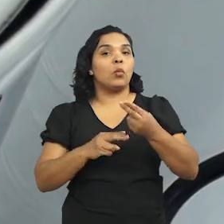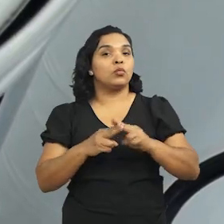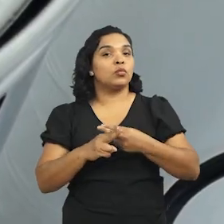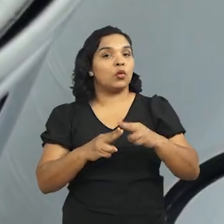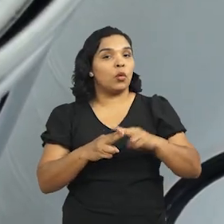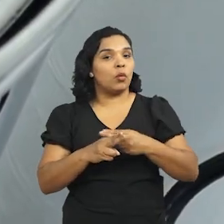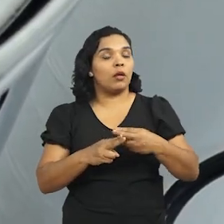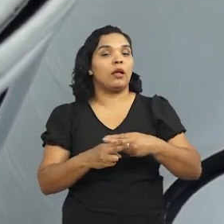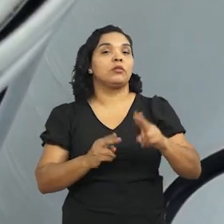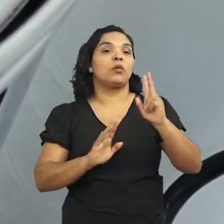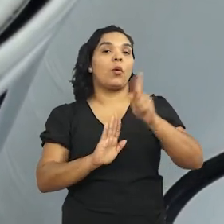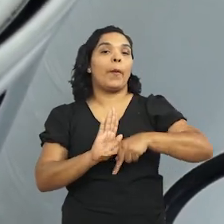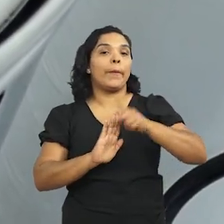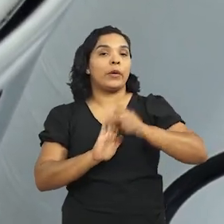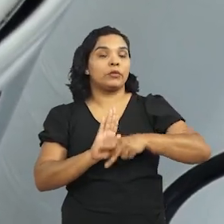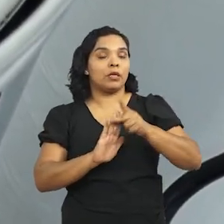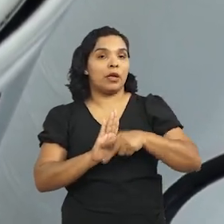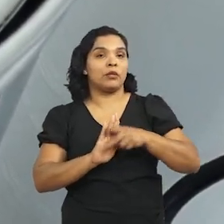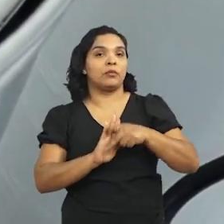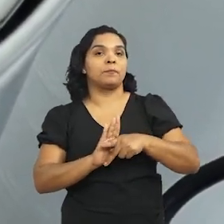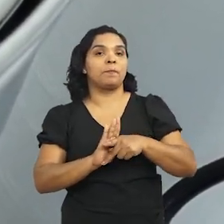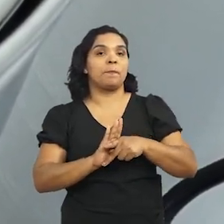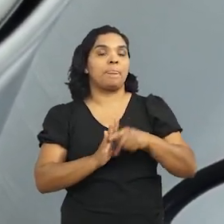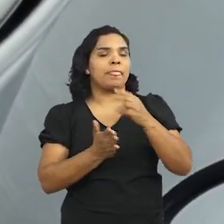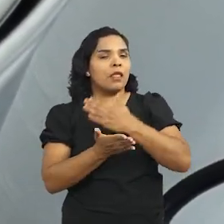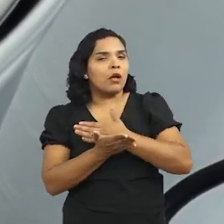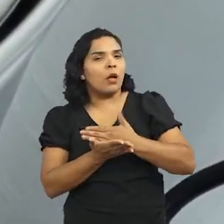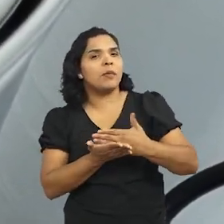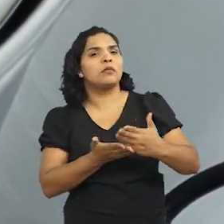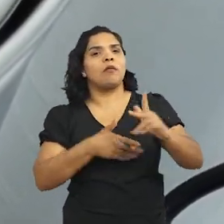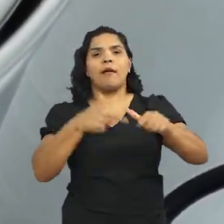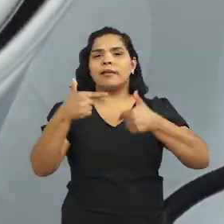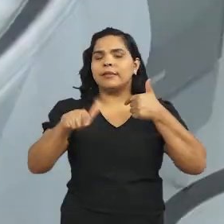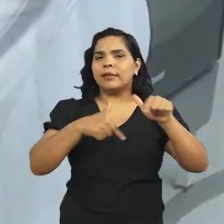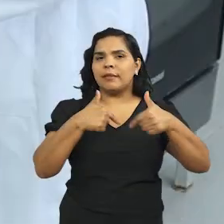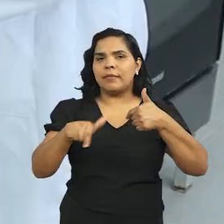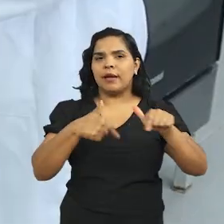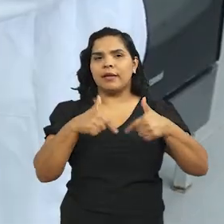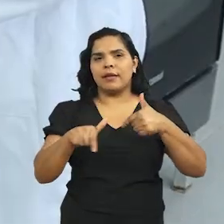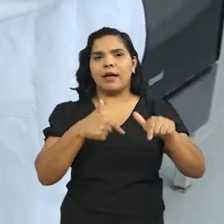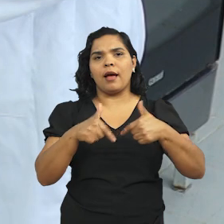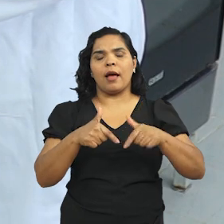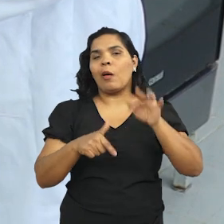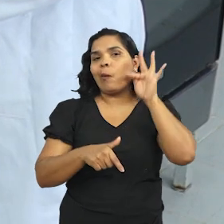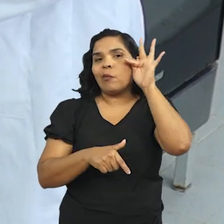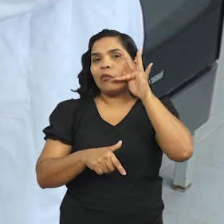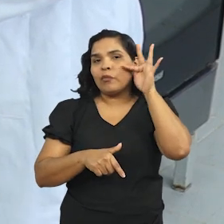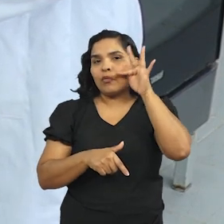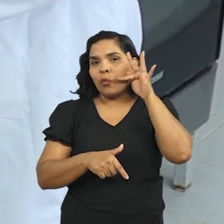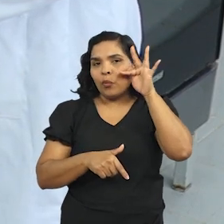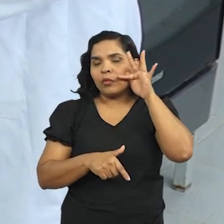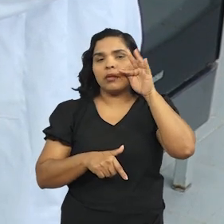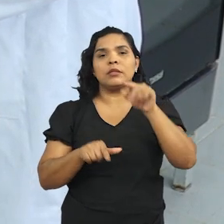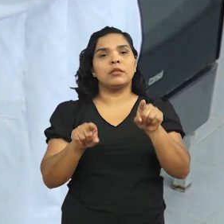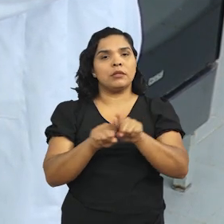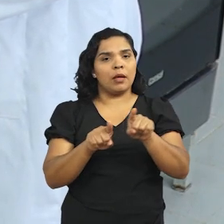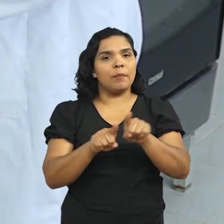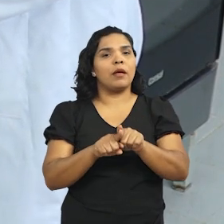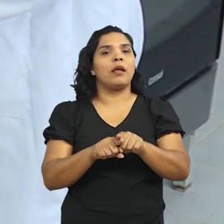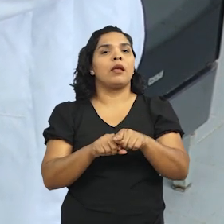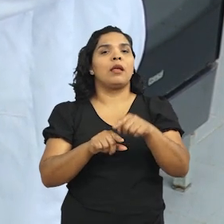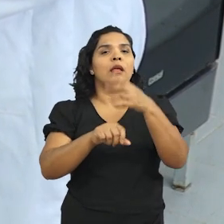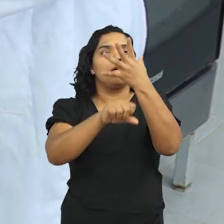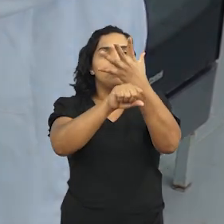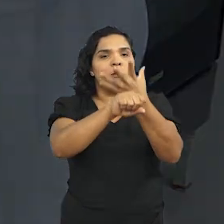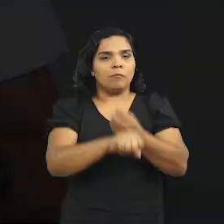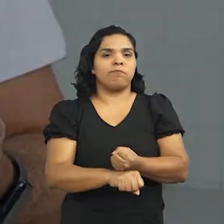de chocolate. E com esse projeto a gente começou a trabalhar com frutas,